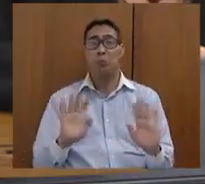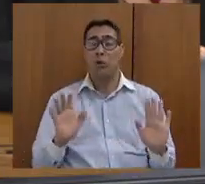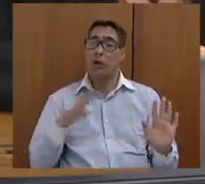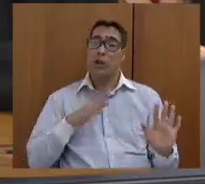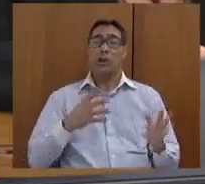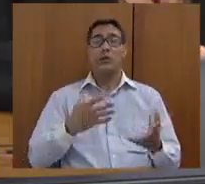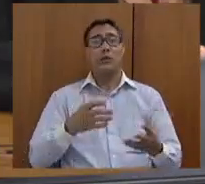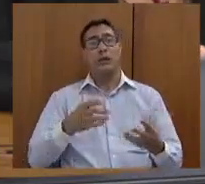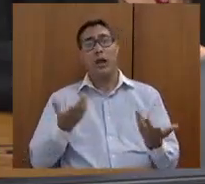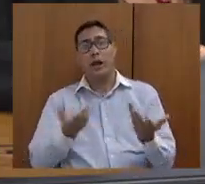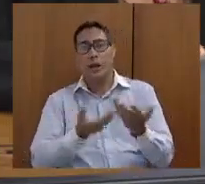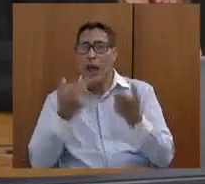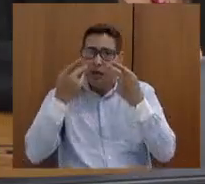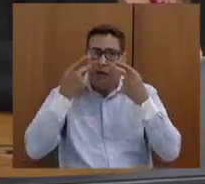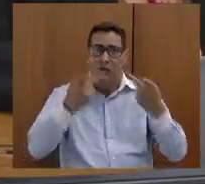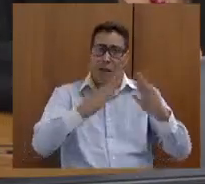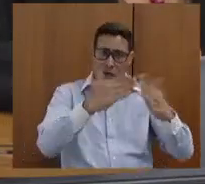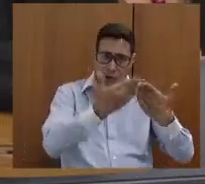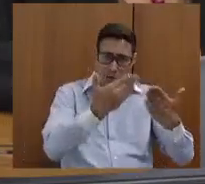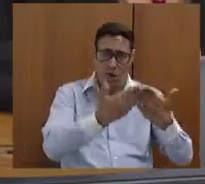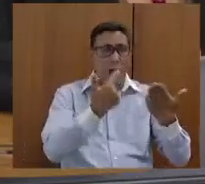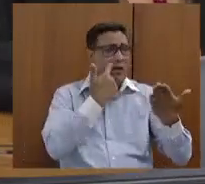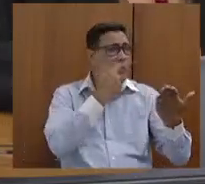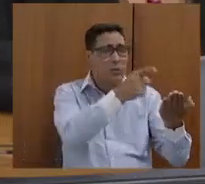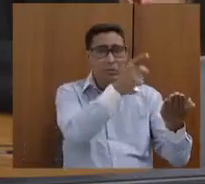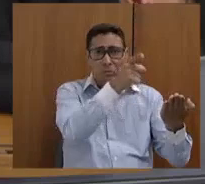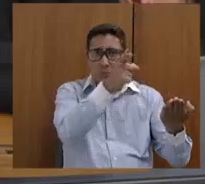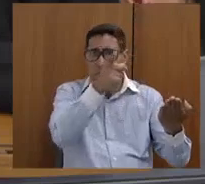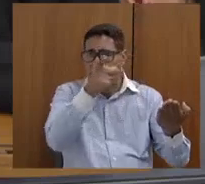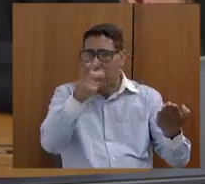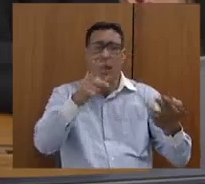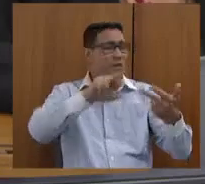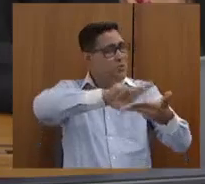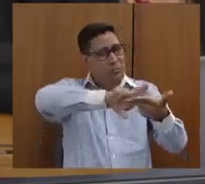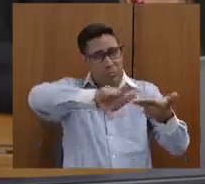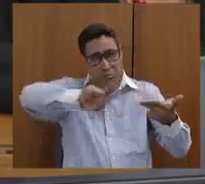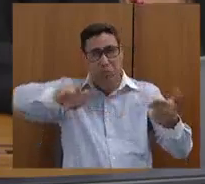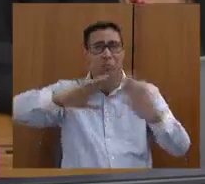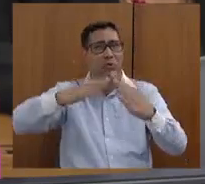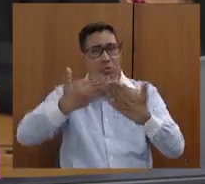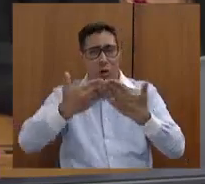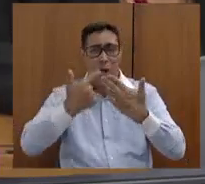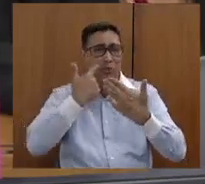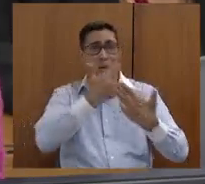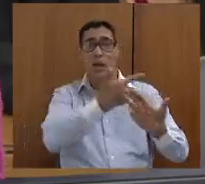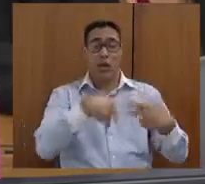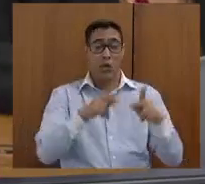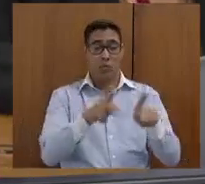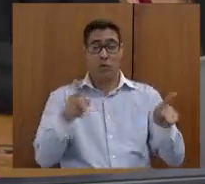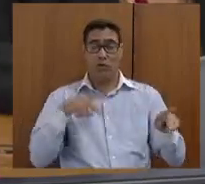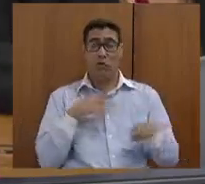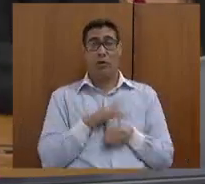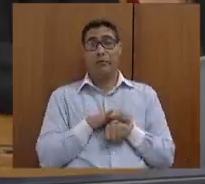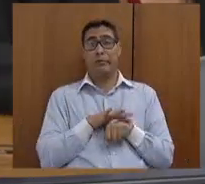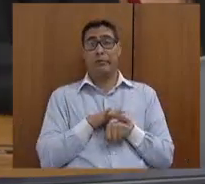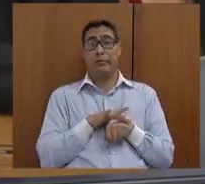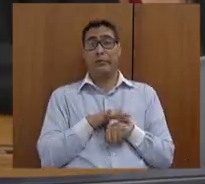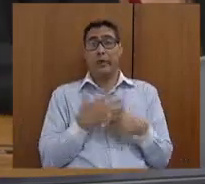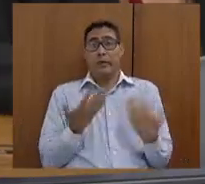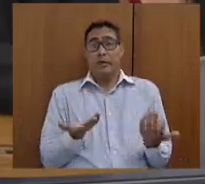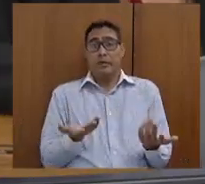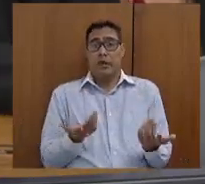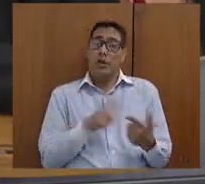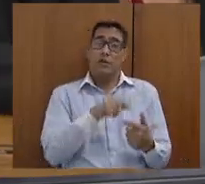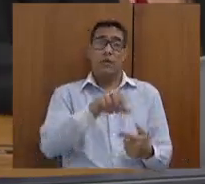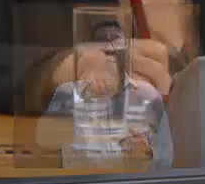Estrutura eu visito escola eu vejo muito estrutura em Várias escolas e vejo um professor doente e vejo